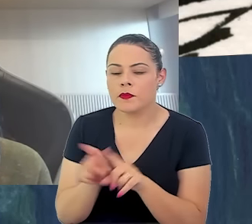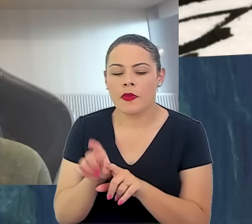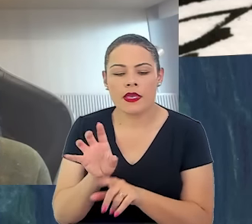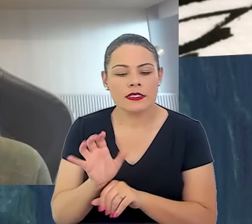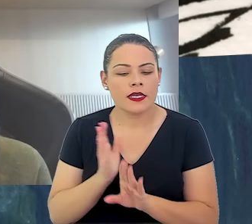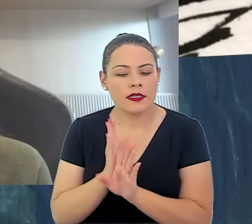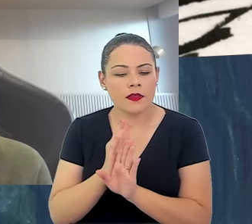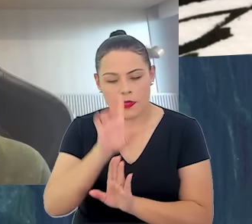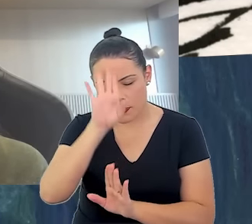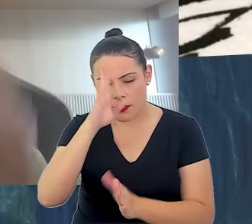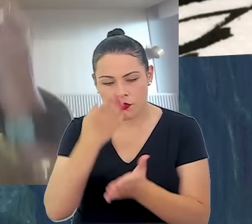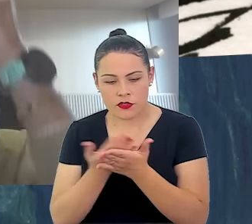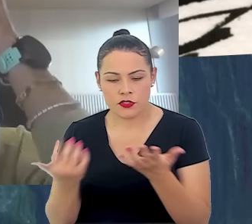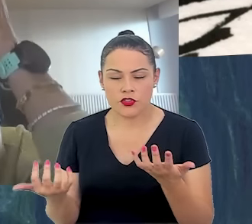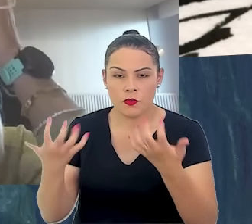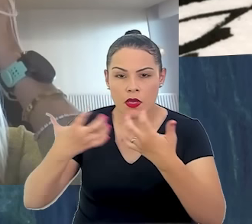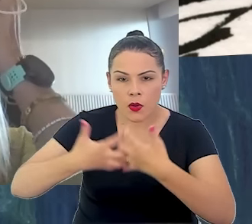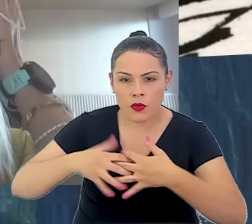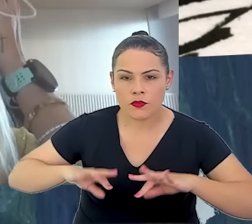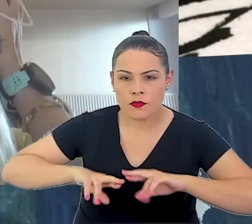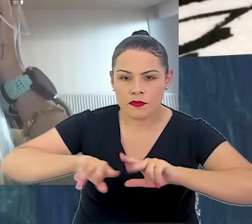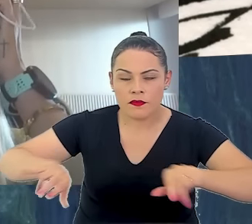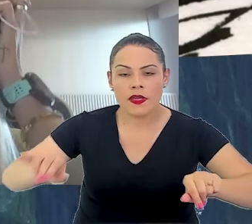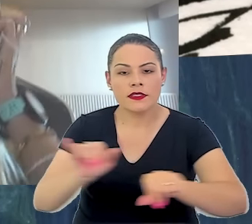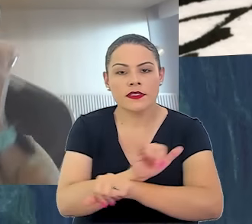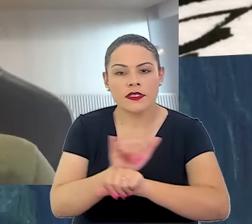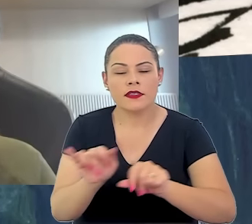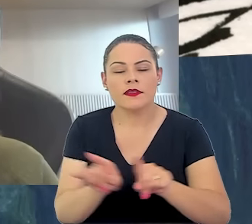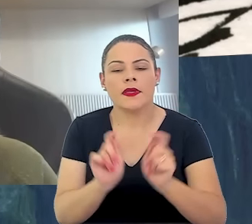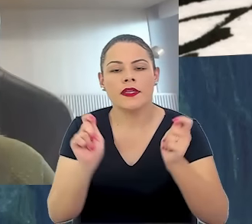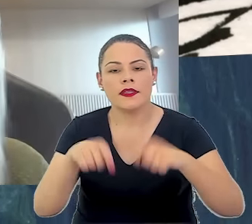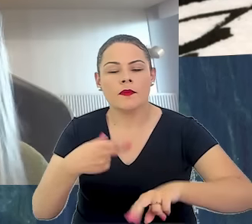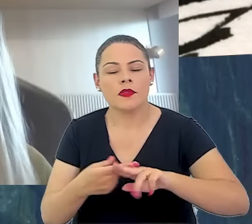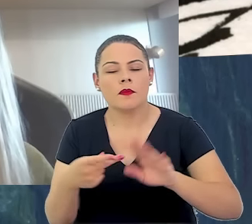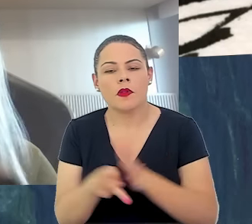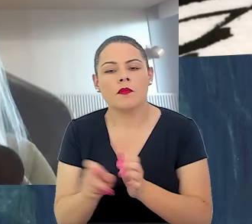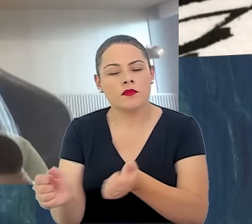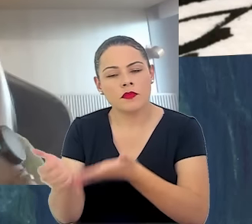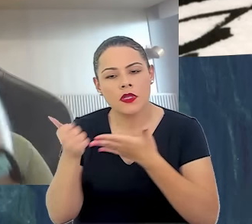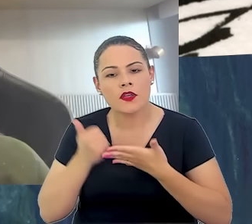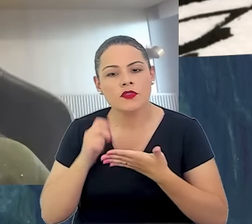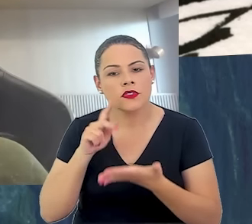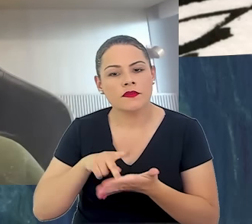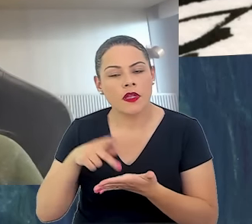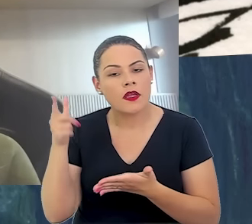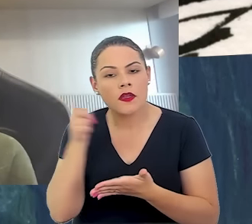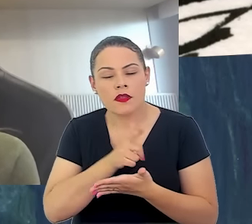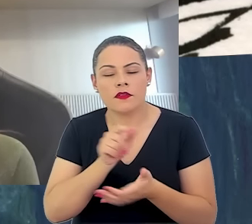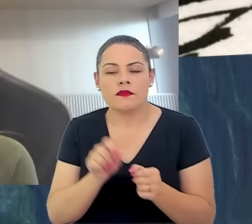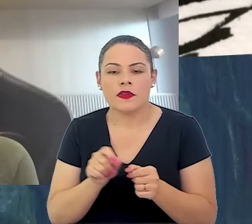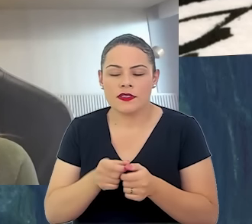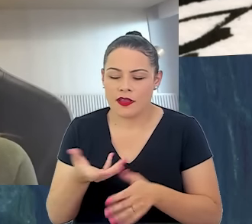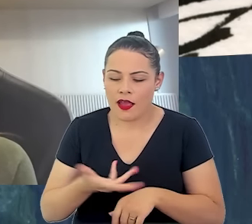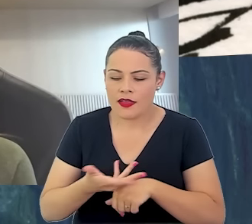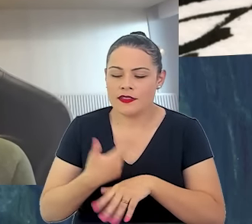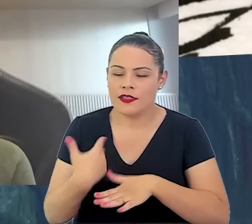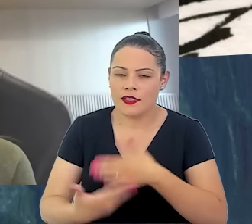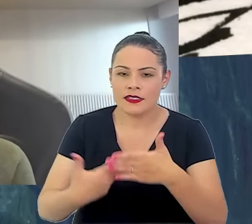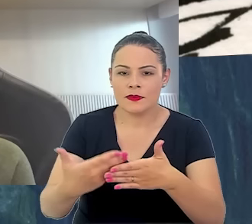eu acho que a conjunção desses instrumentos né Eh pode nos ajudar a acelerar